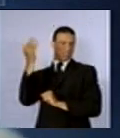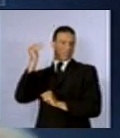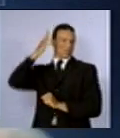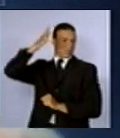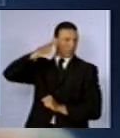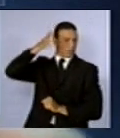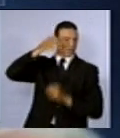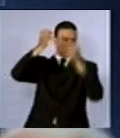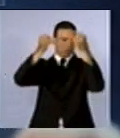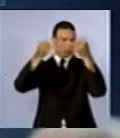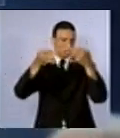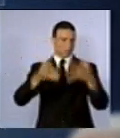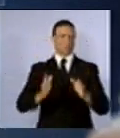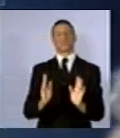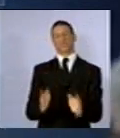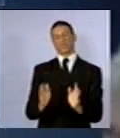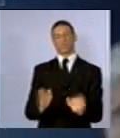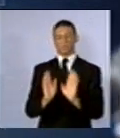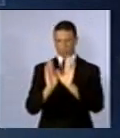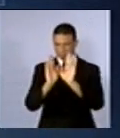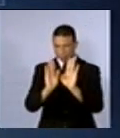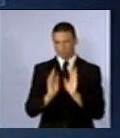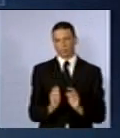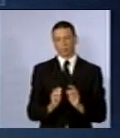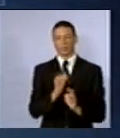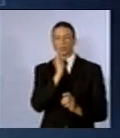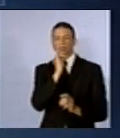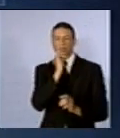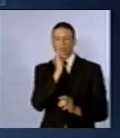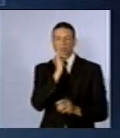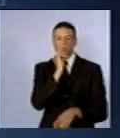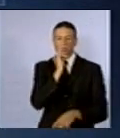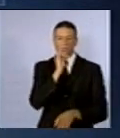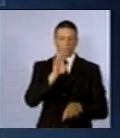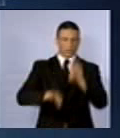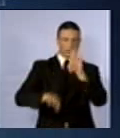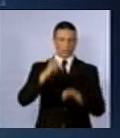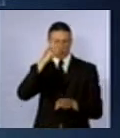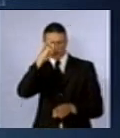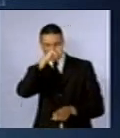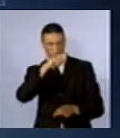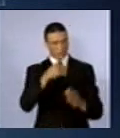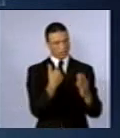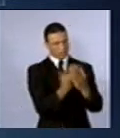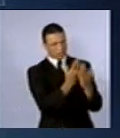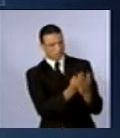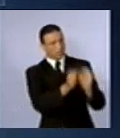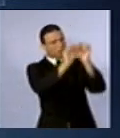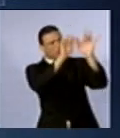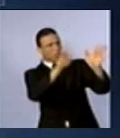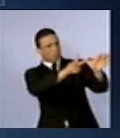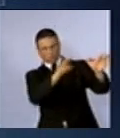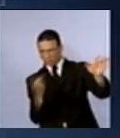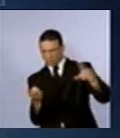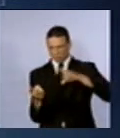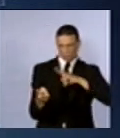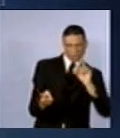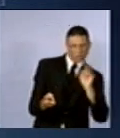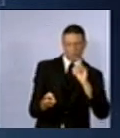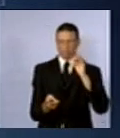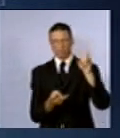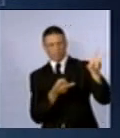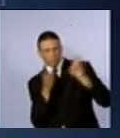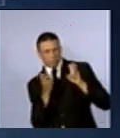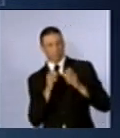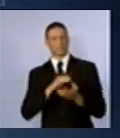abordado, essa interação entre os atores sociais, as dificuldades de compreensão do fenômeno, a percepção